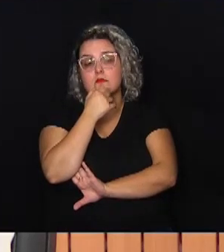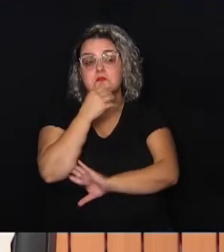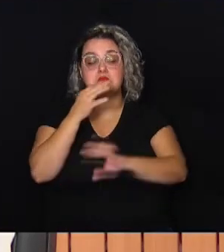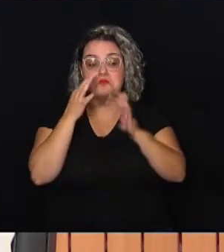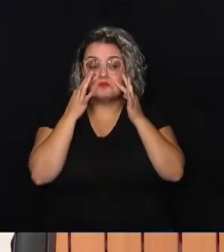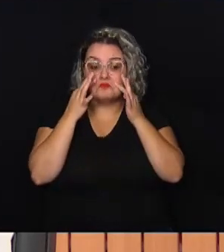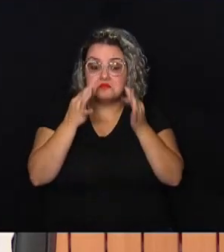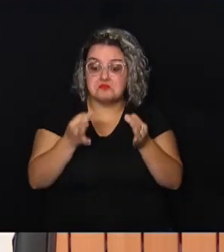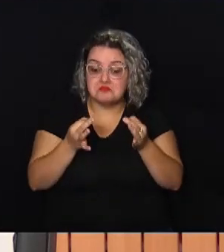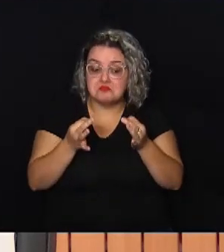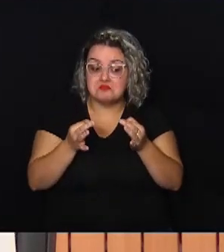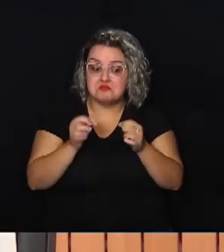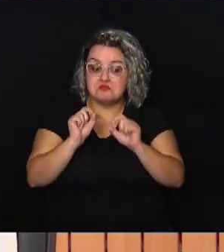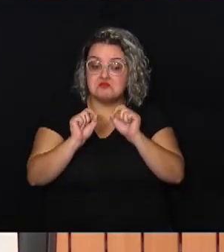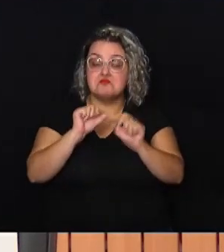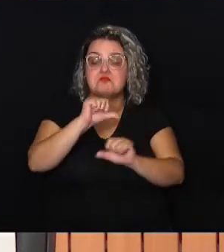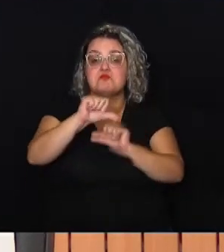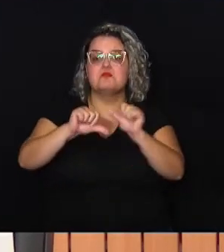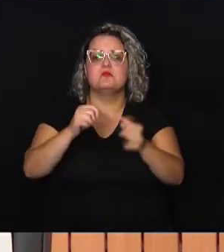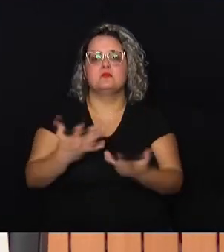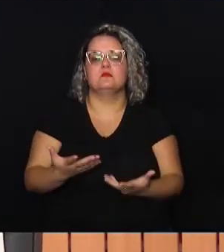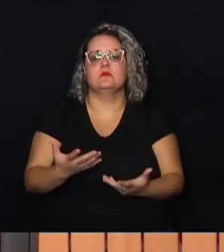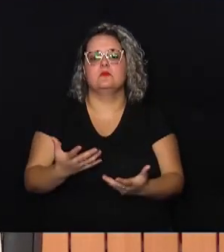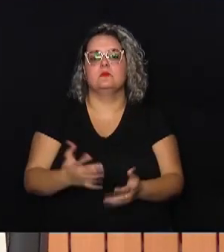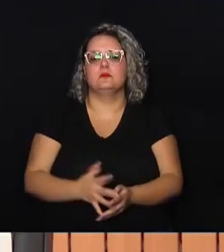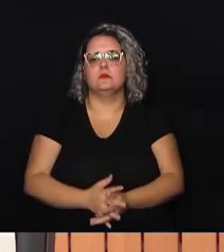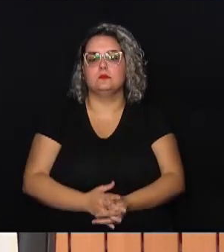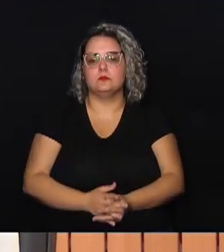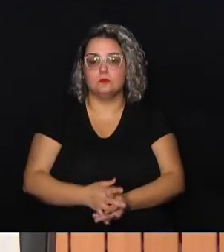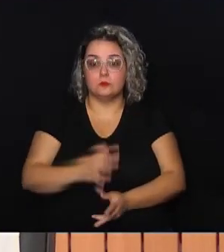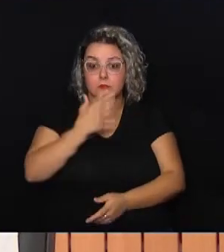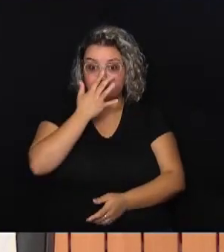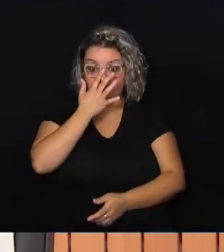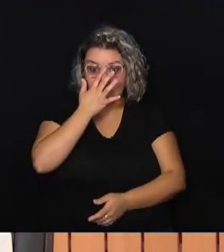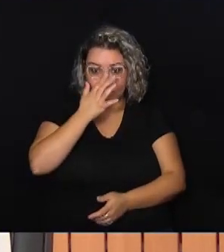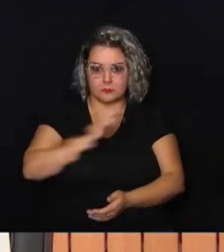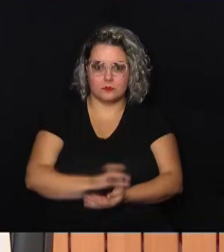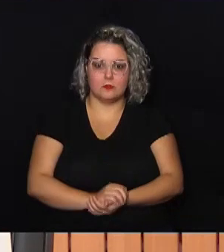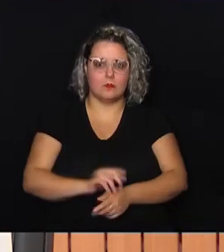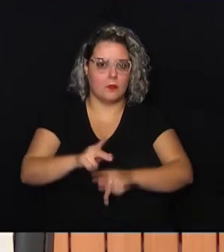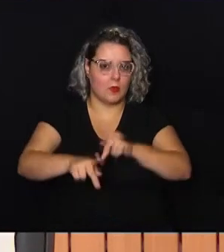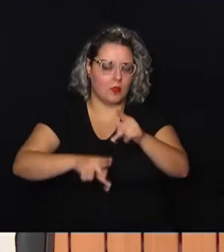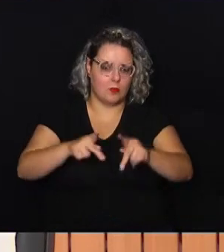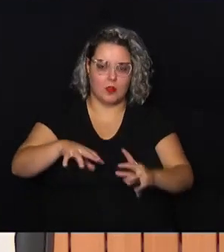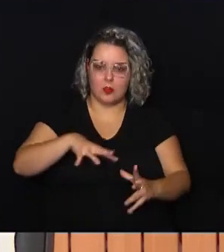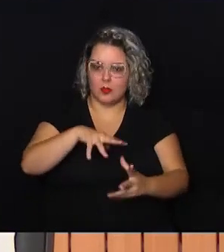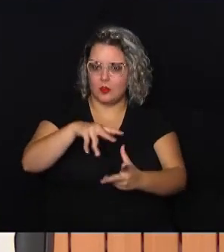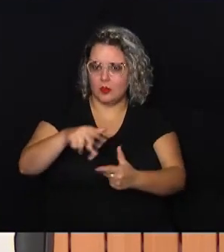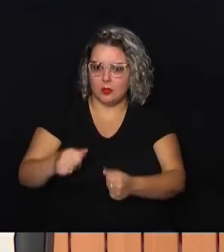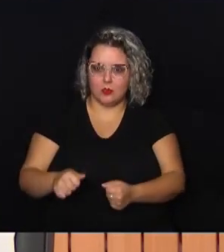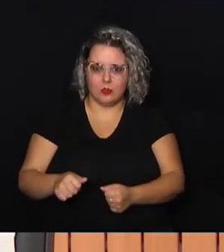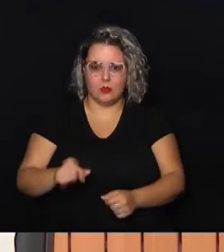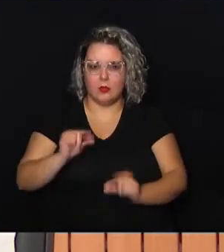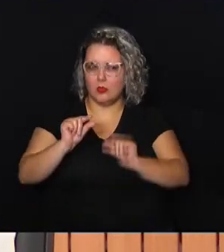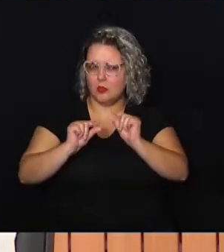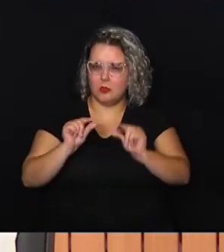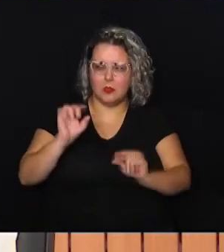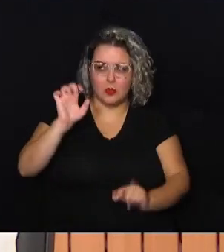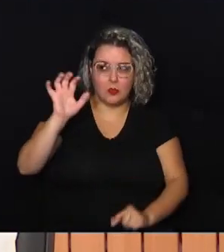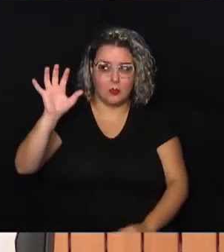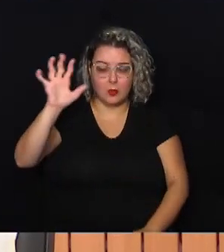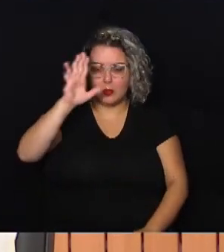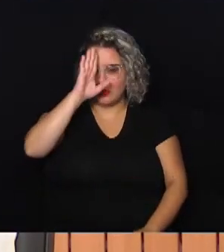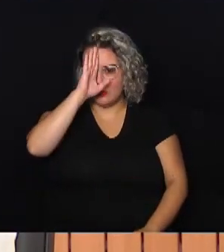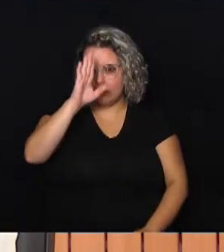que mudaram foi a agressividade da população do mundo, e aqui eu estou falando um pouco Europa, principalmente